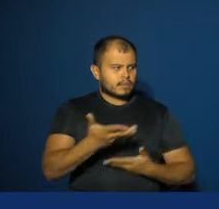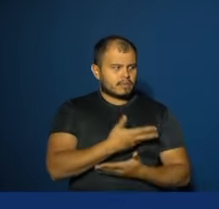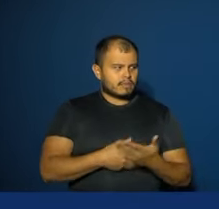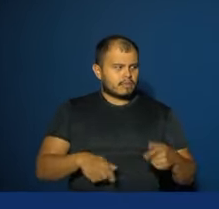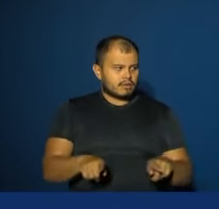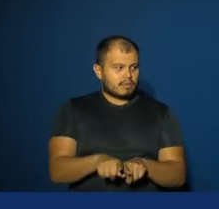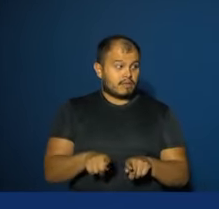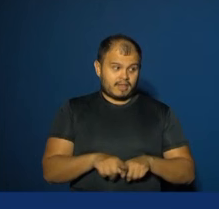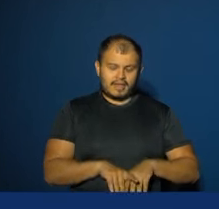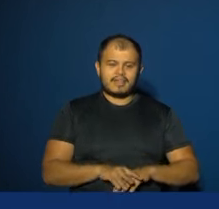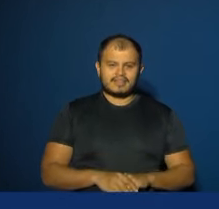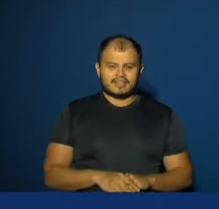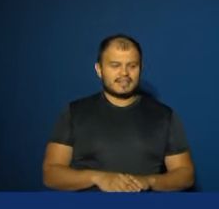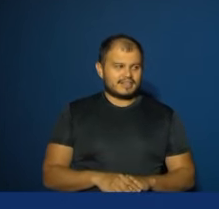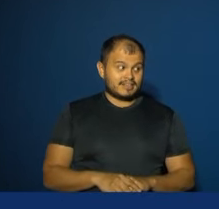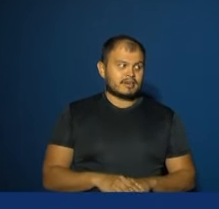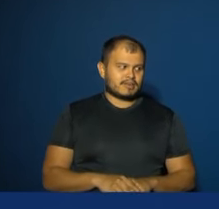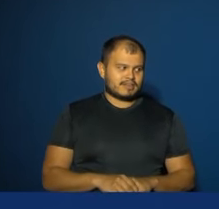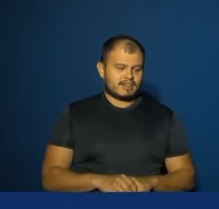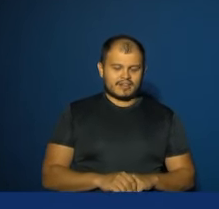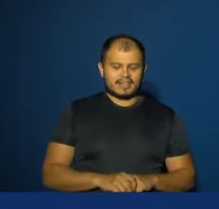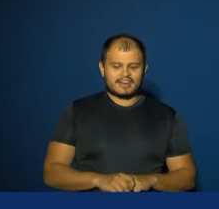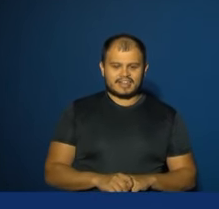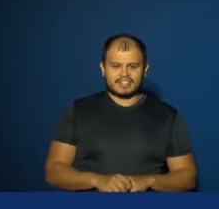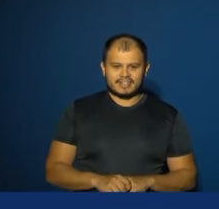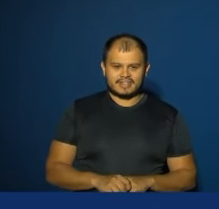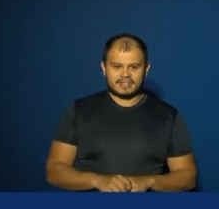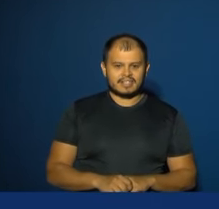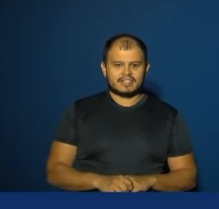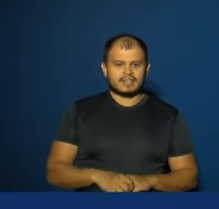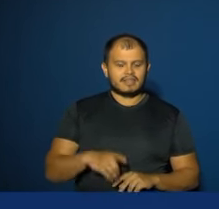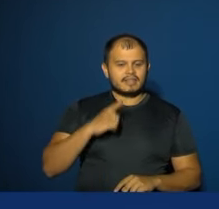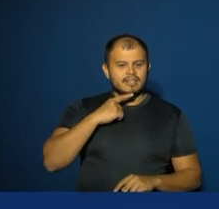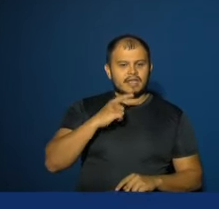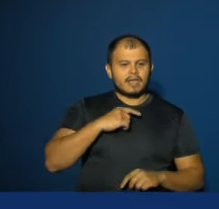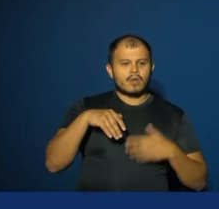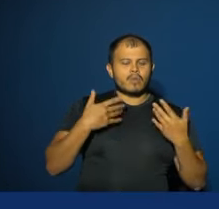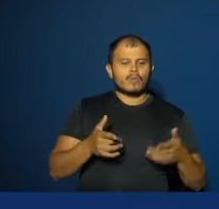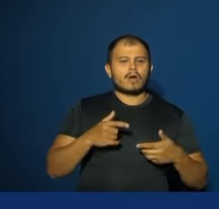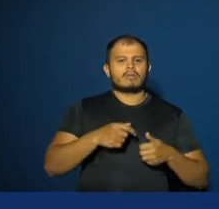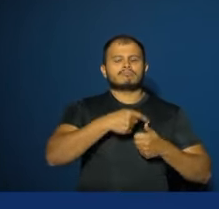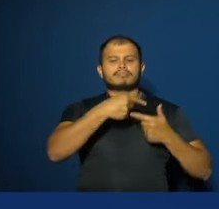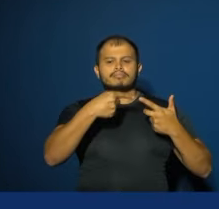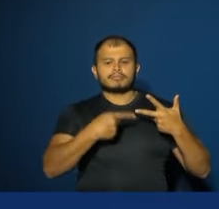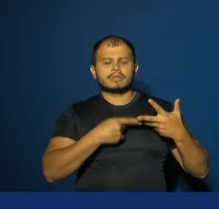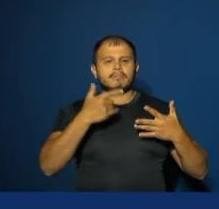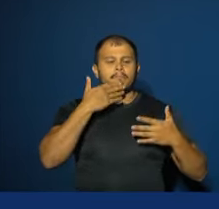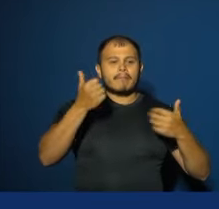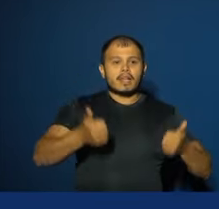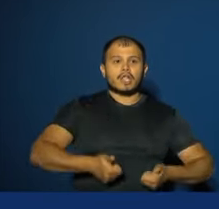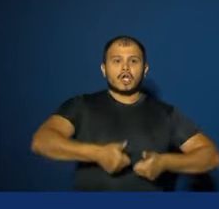alternativas como gás natural, leilões de potência, outras alternativas para melhorar a segurança energética do Brasil?